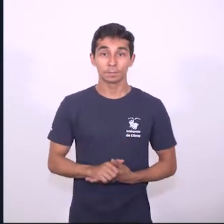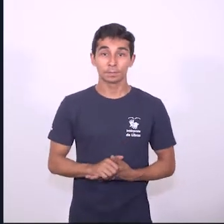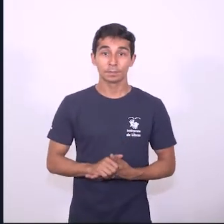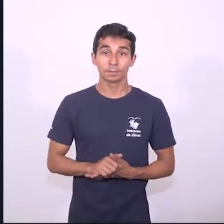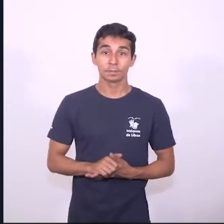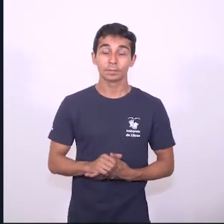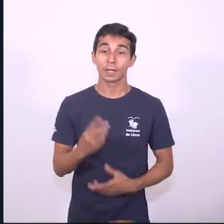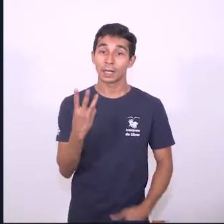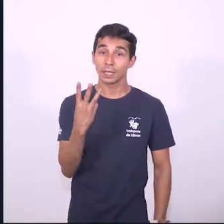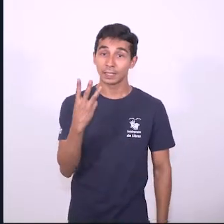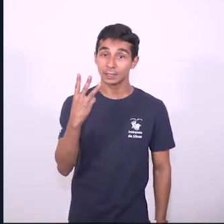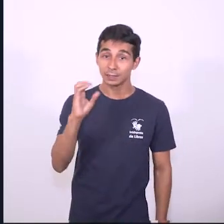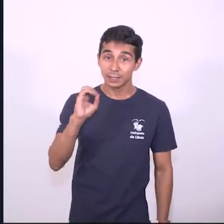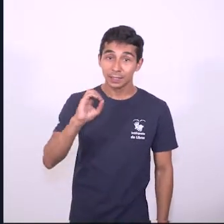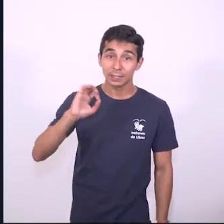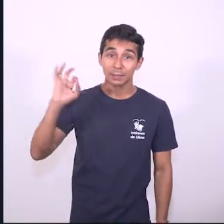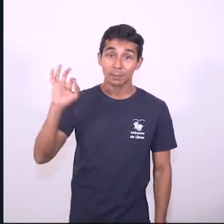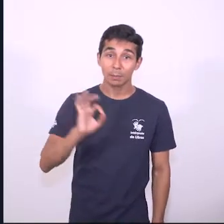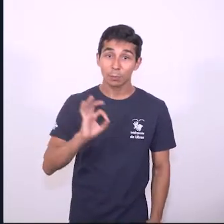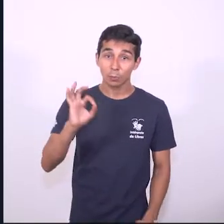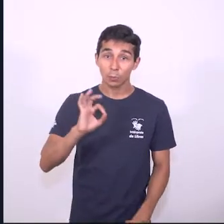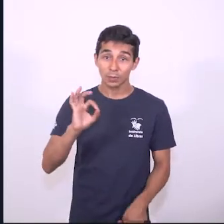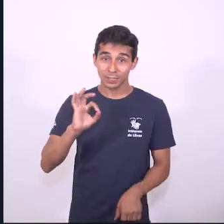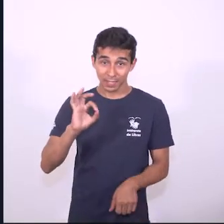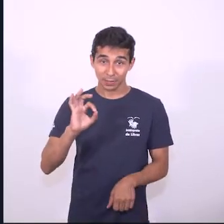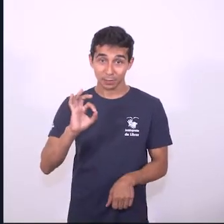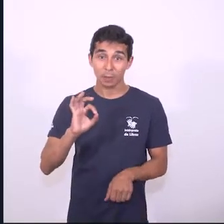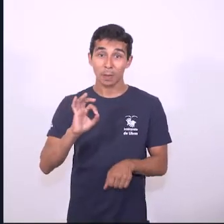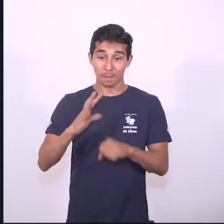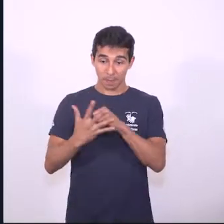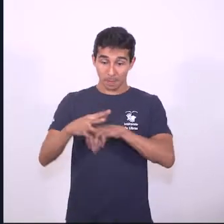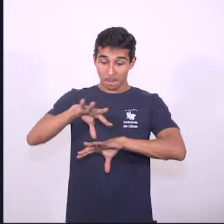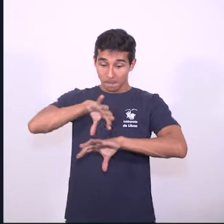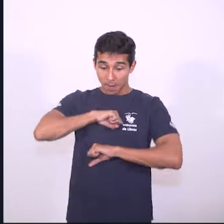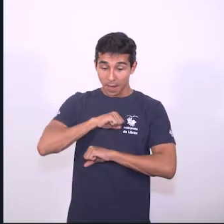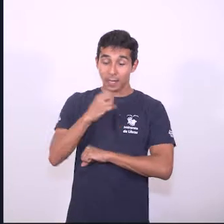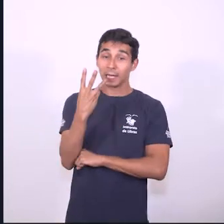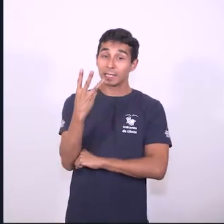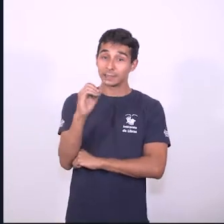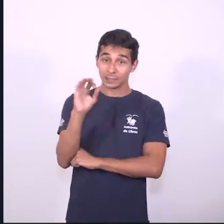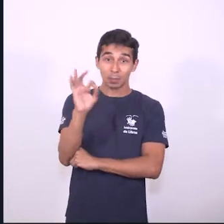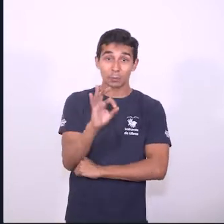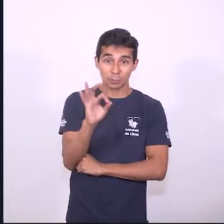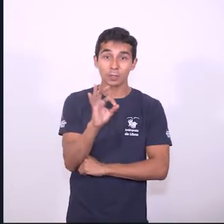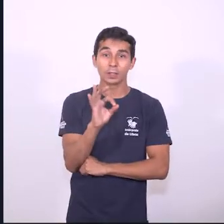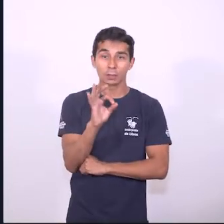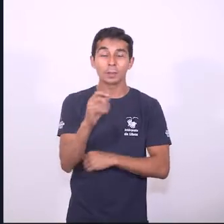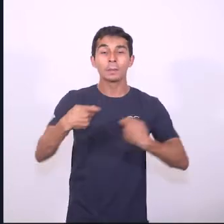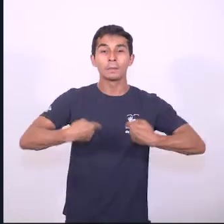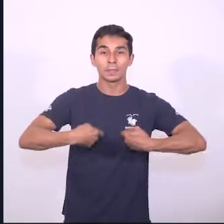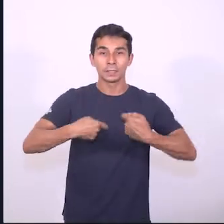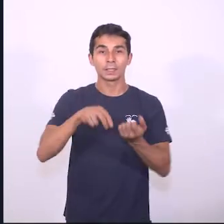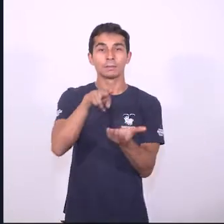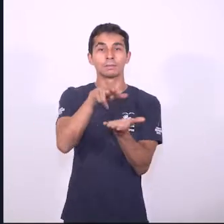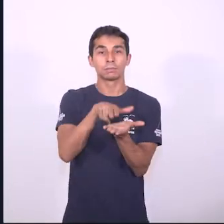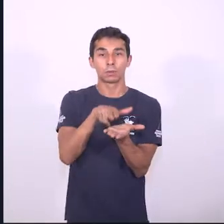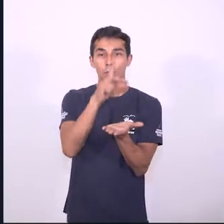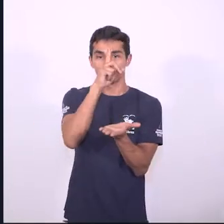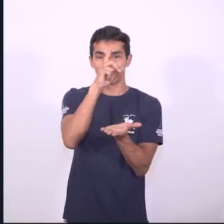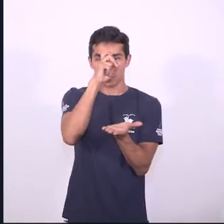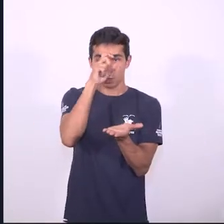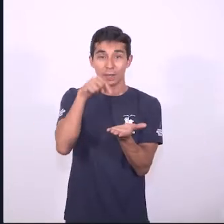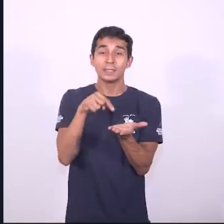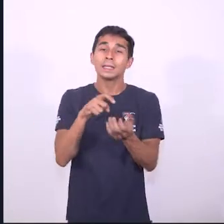Covid, são hospitalizados. A média de internação que nós temos é de 9,3 dias.